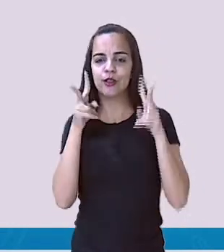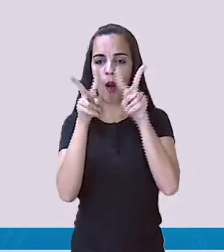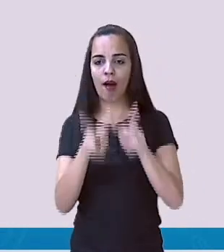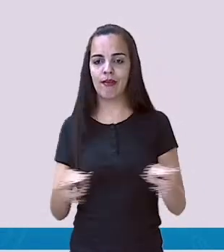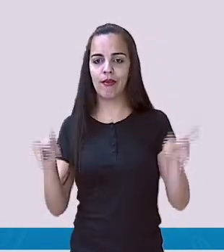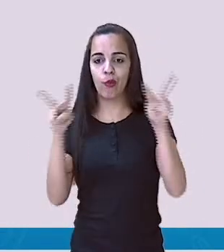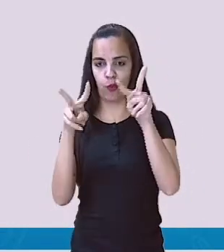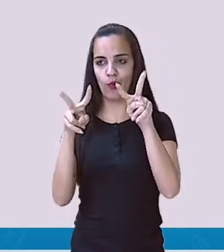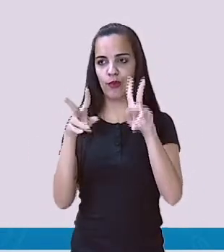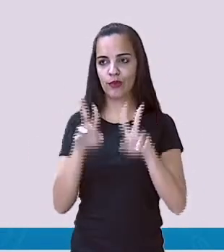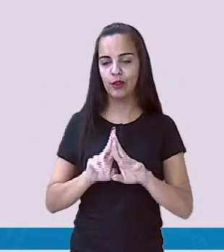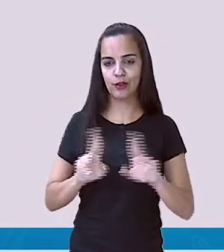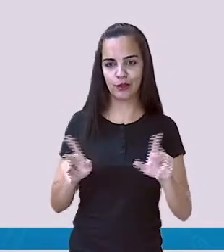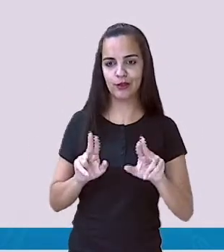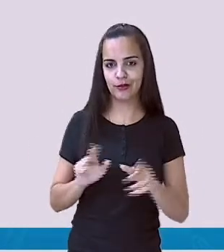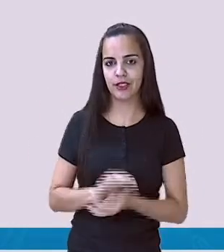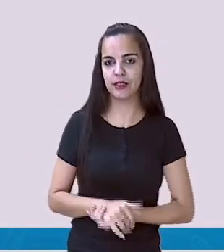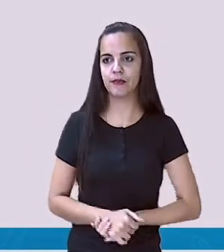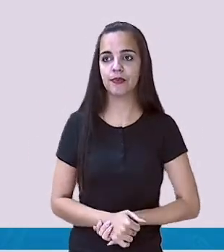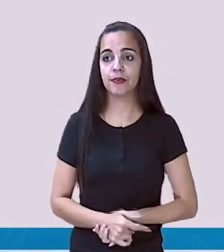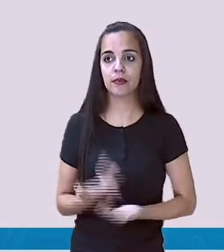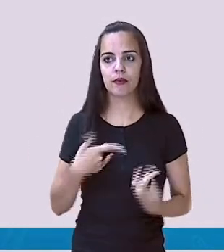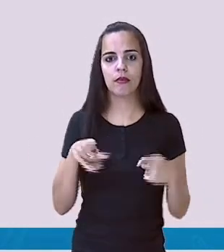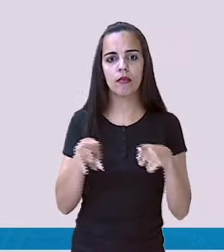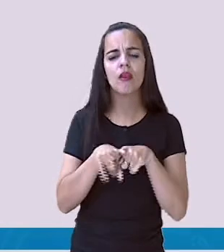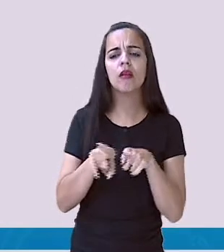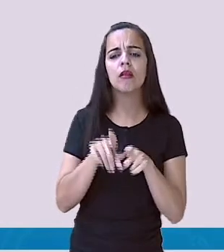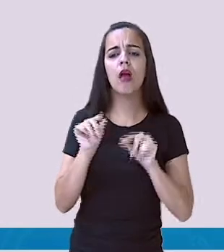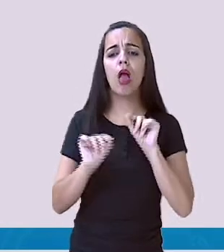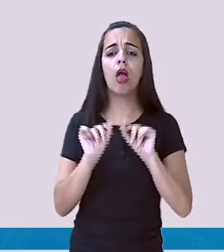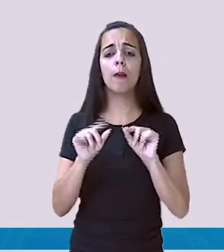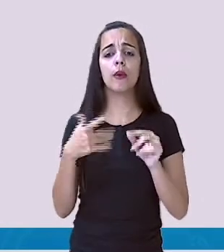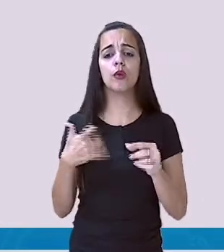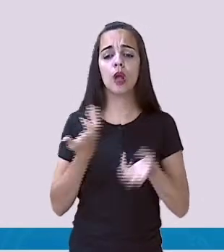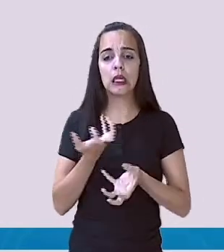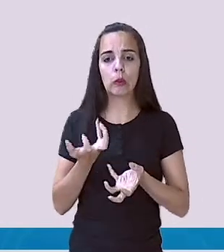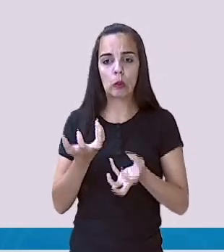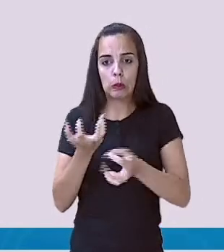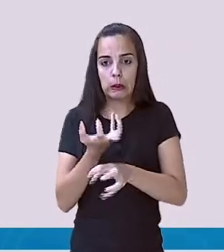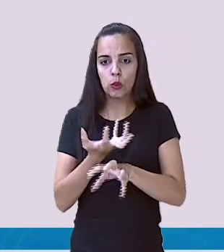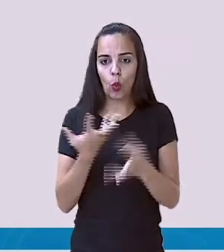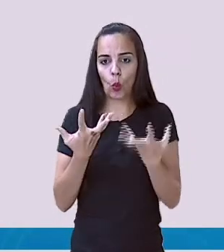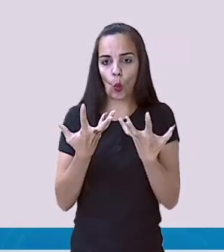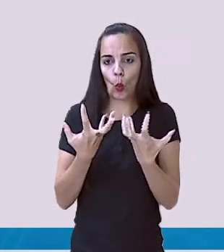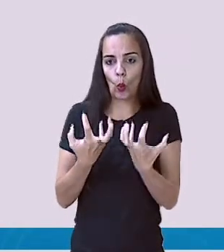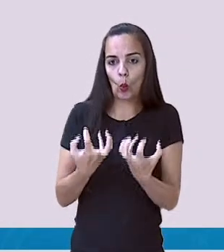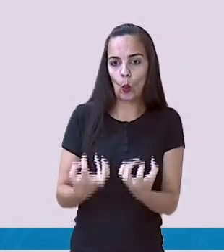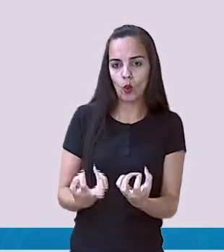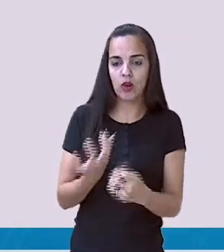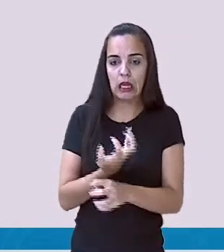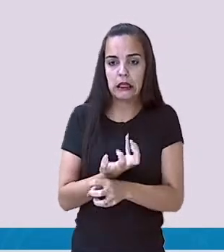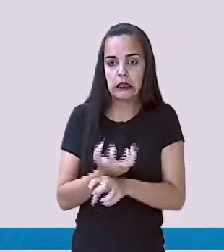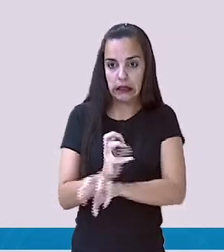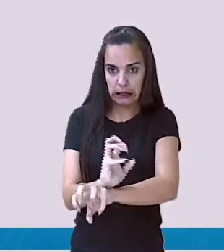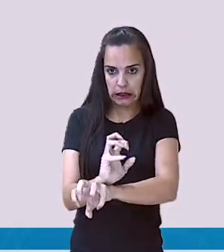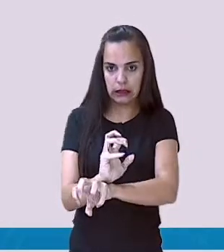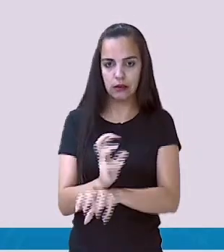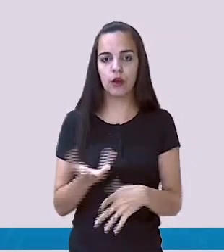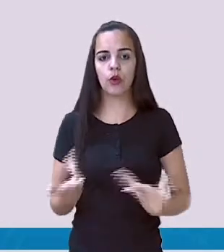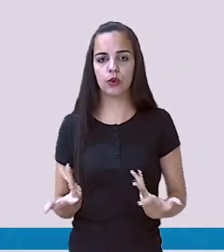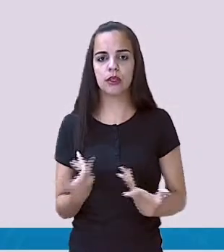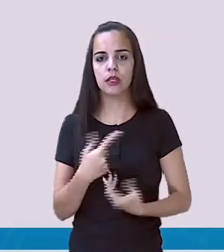muito bonitas. E a gente tem também os desertos. Olha só a diferença. Então, eu vou voltar aqui um pouquinho. Essas são as